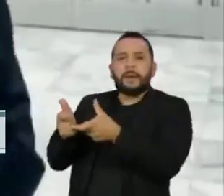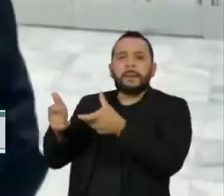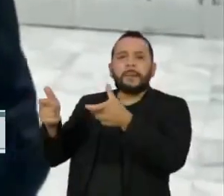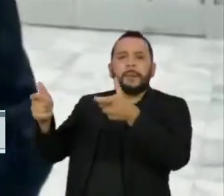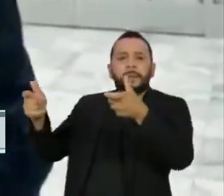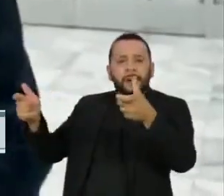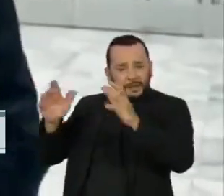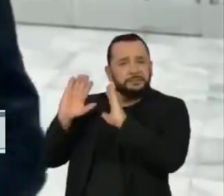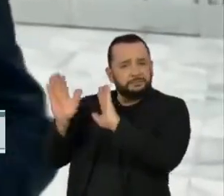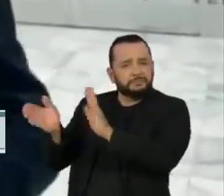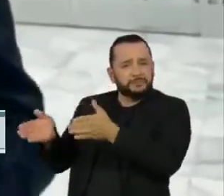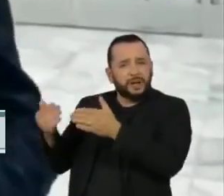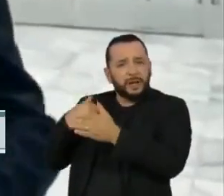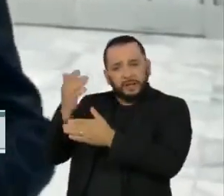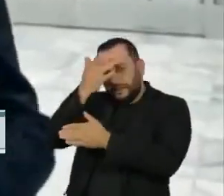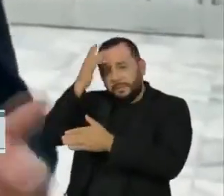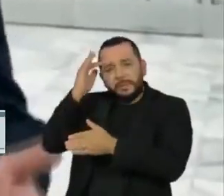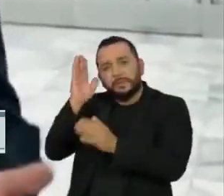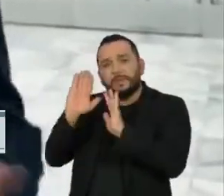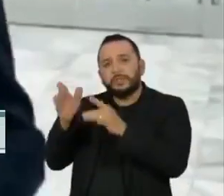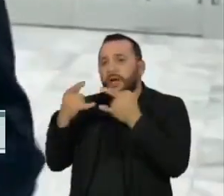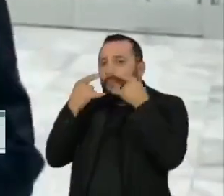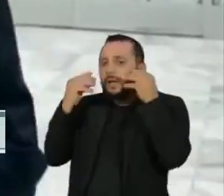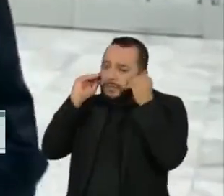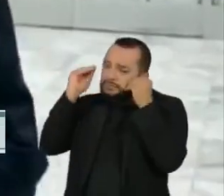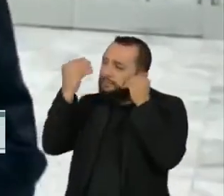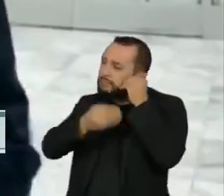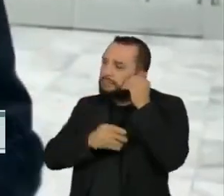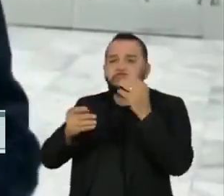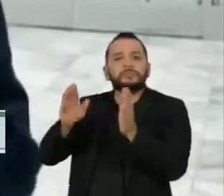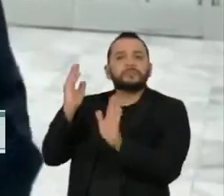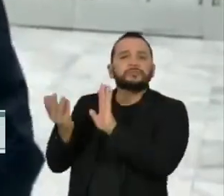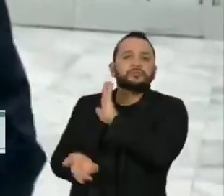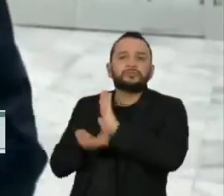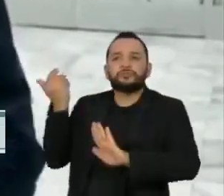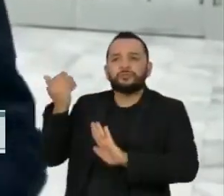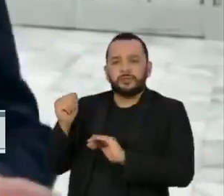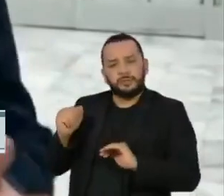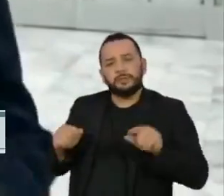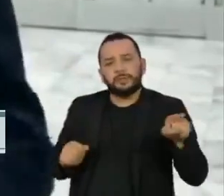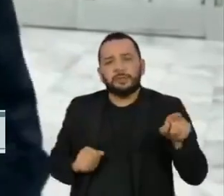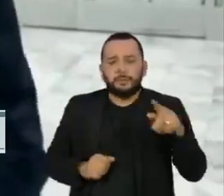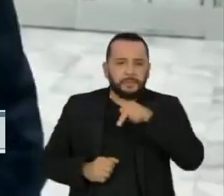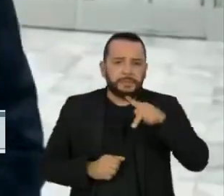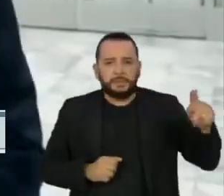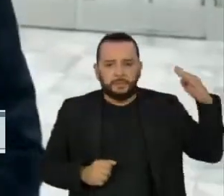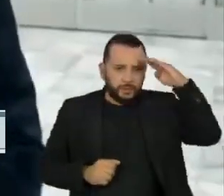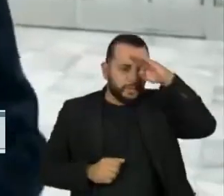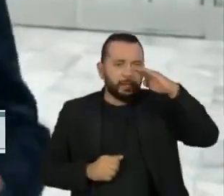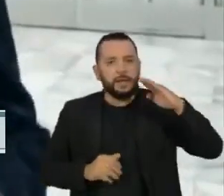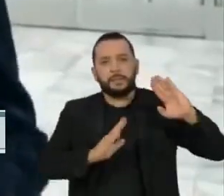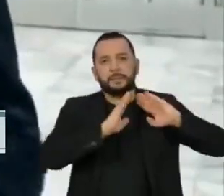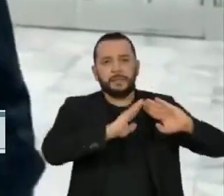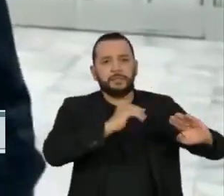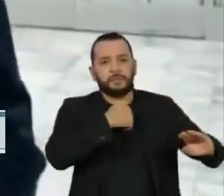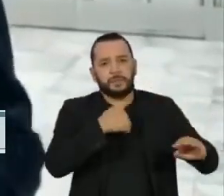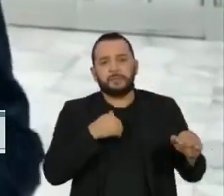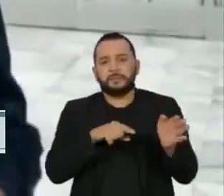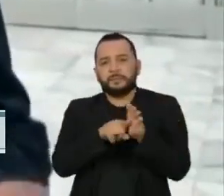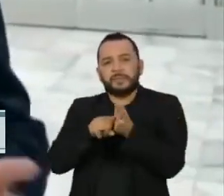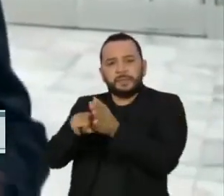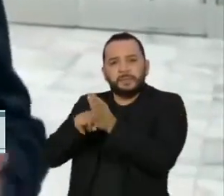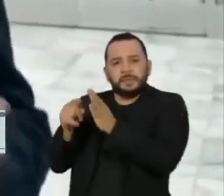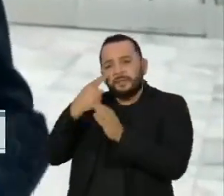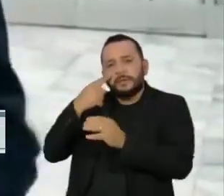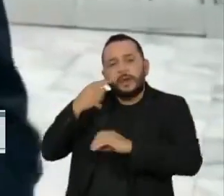avançou, as pessoas já estão flexibilizando o uso das máscaras. O presidente pediu que fizesse um estudo para